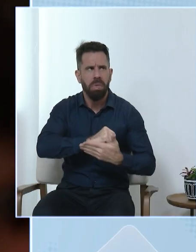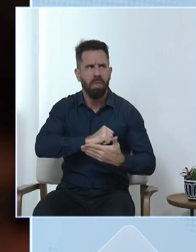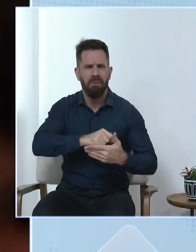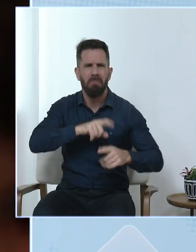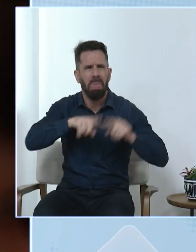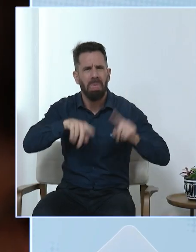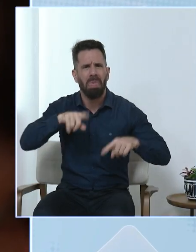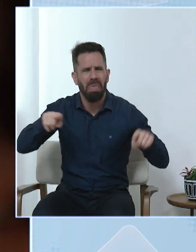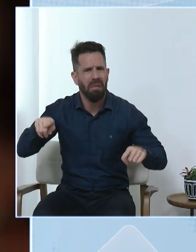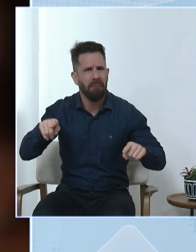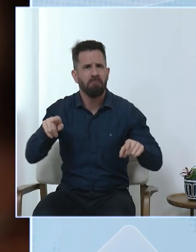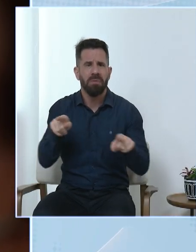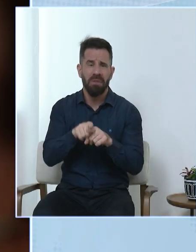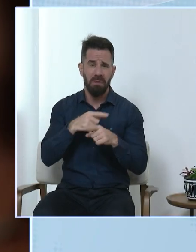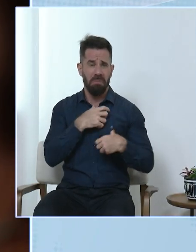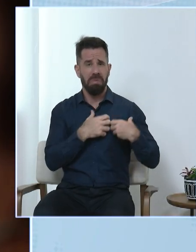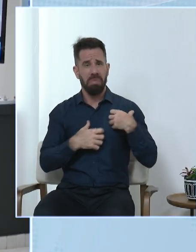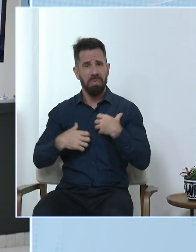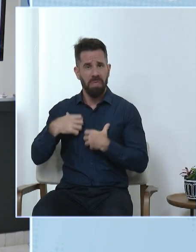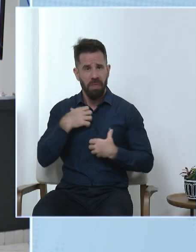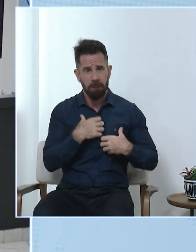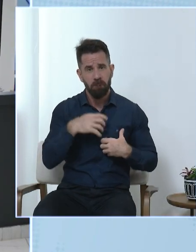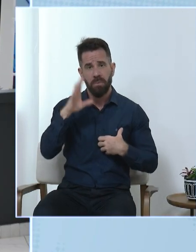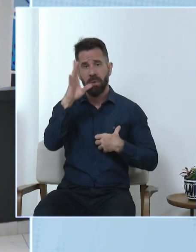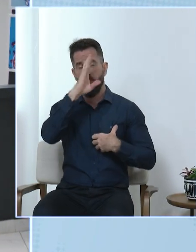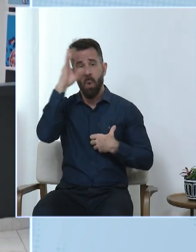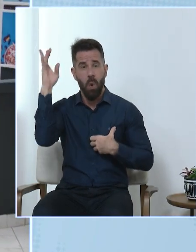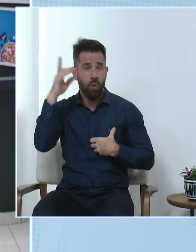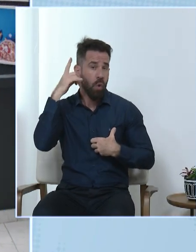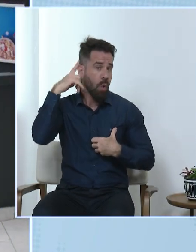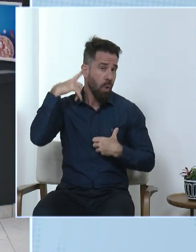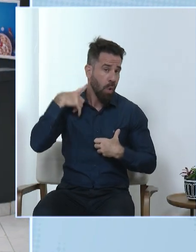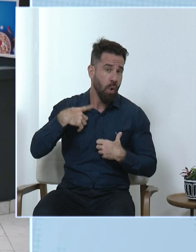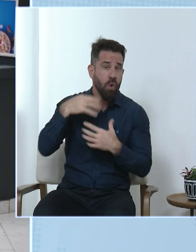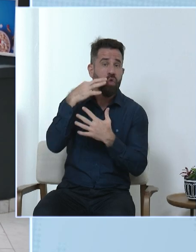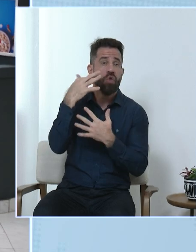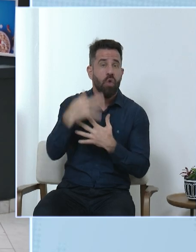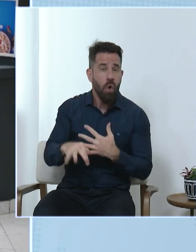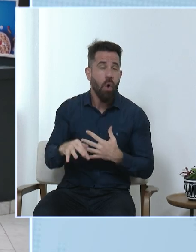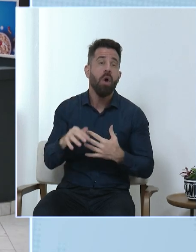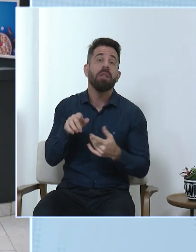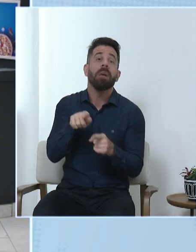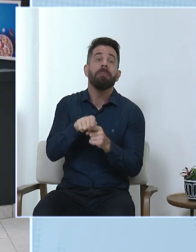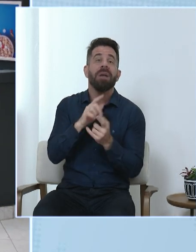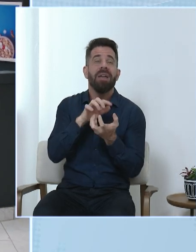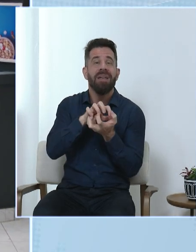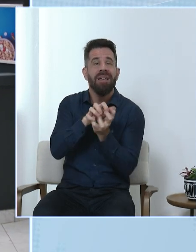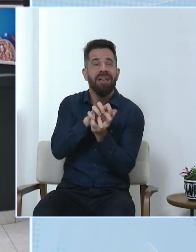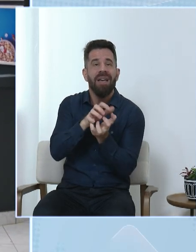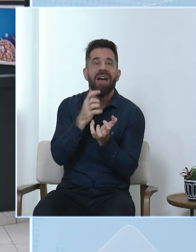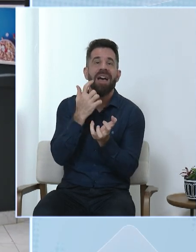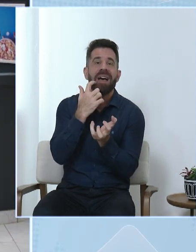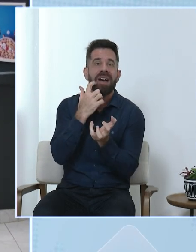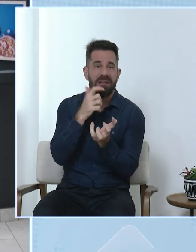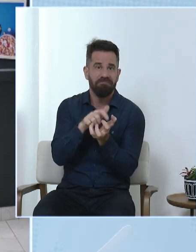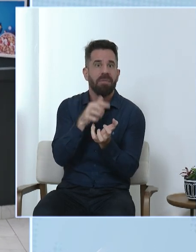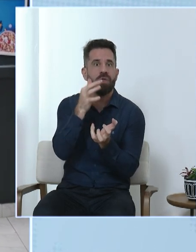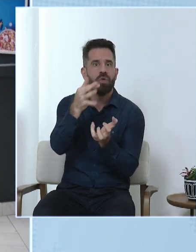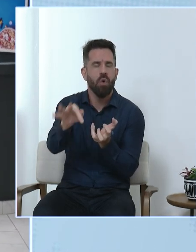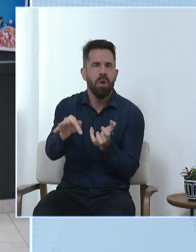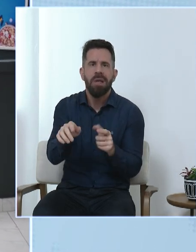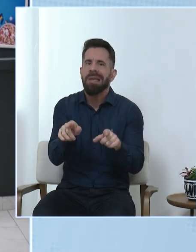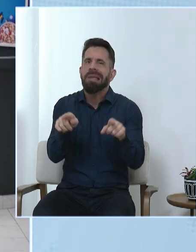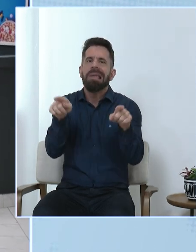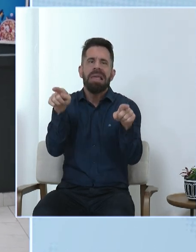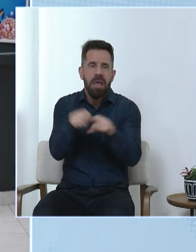peito, tontura, dor nas costas, pescoço ou mandíbula. Os fatores de risco para o infarto são iguais para